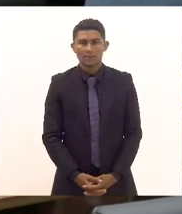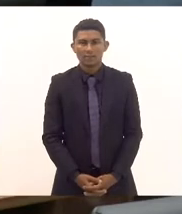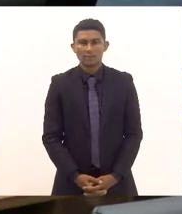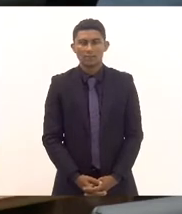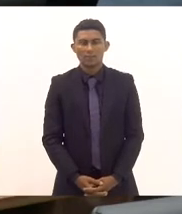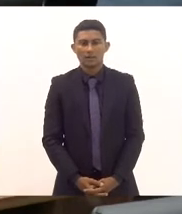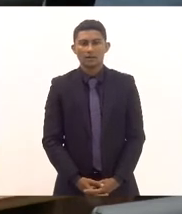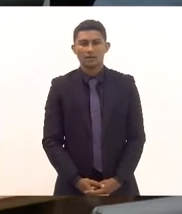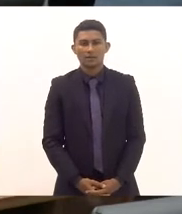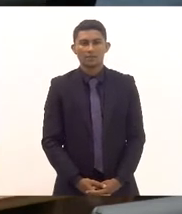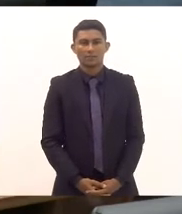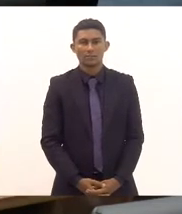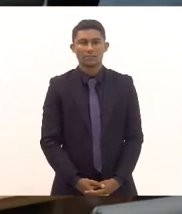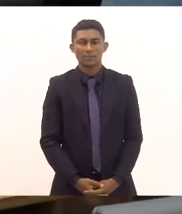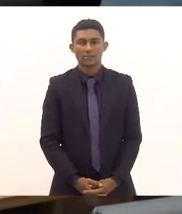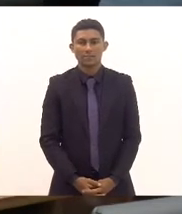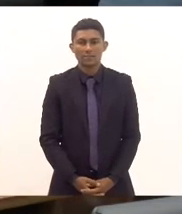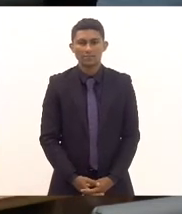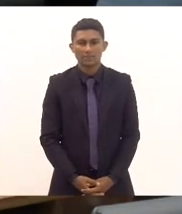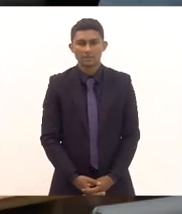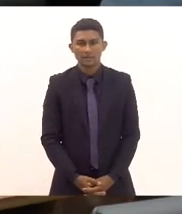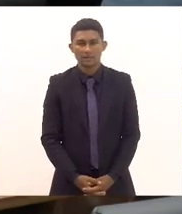E aí